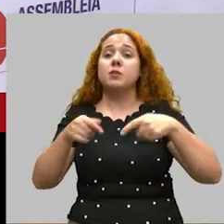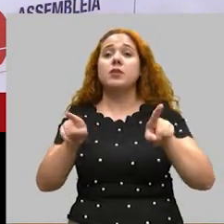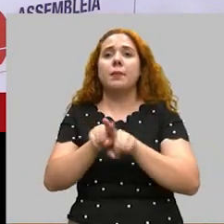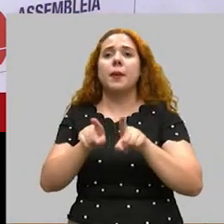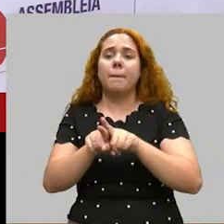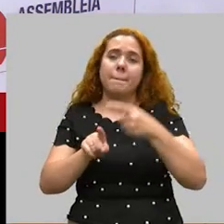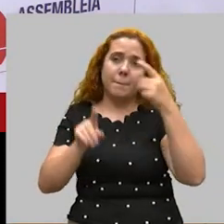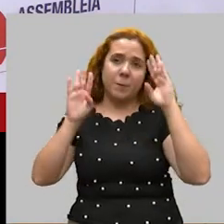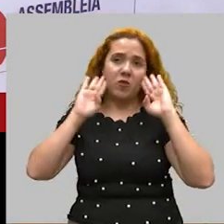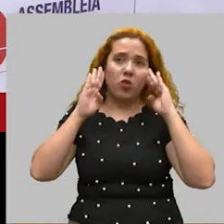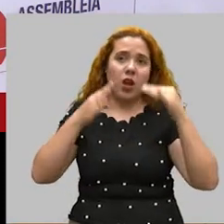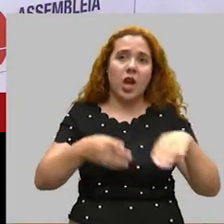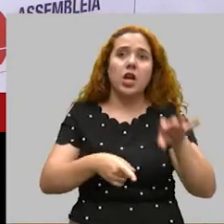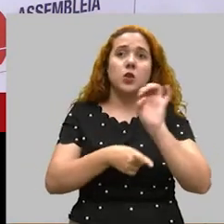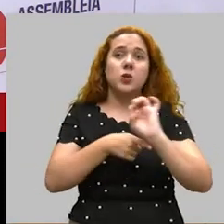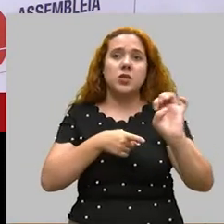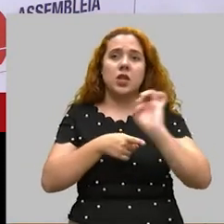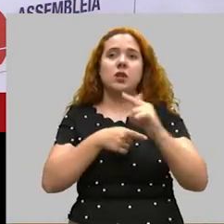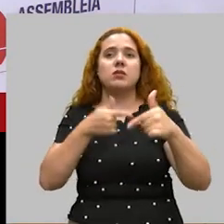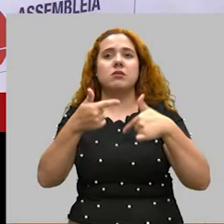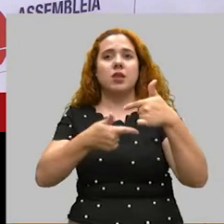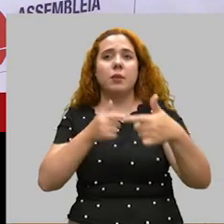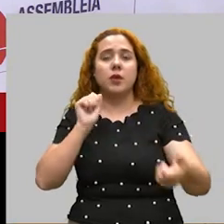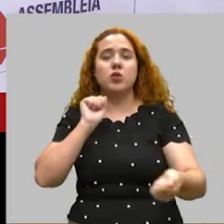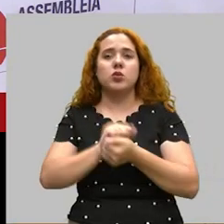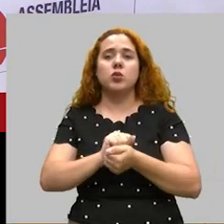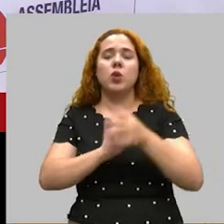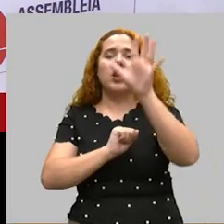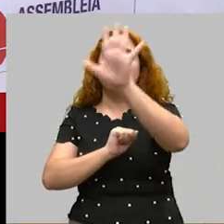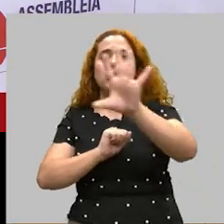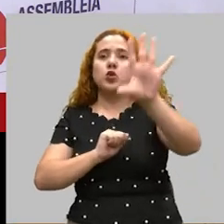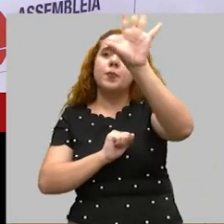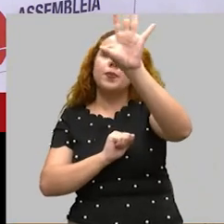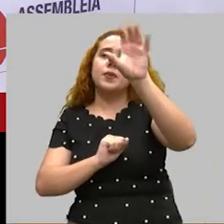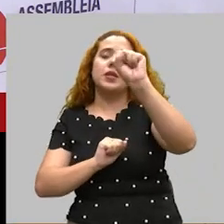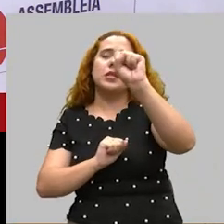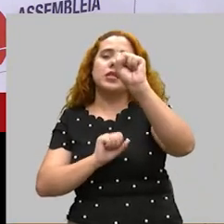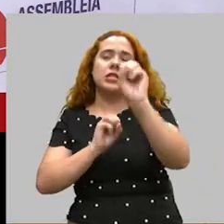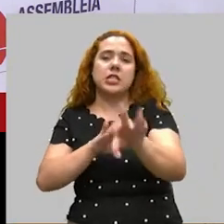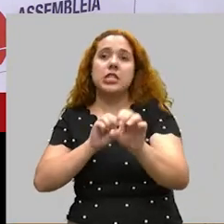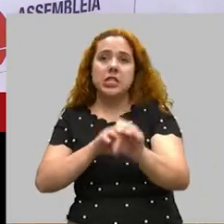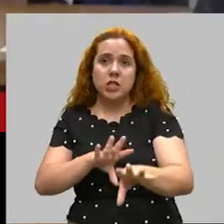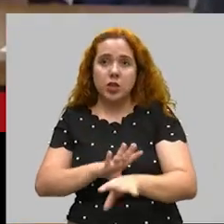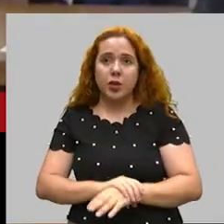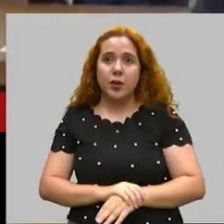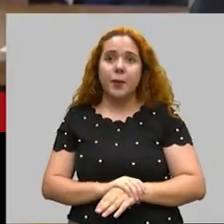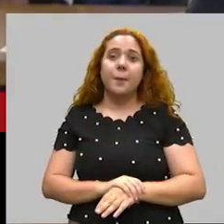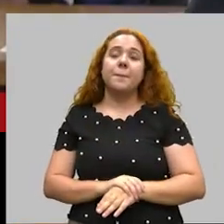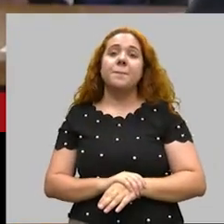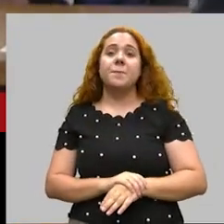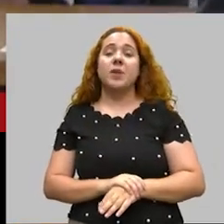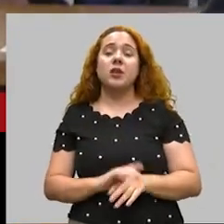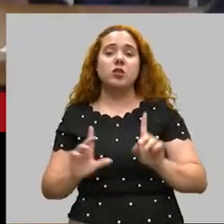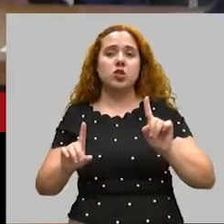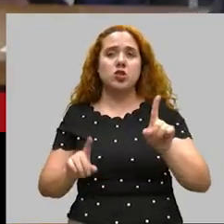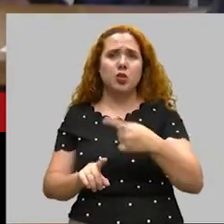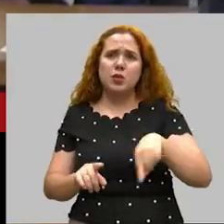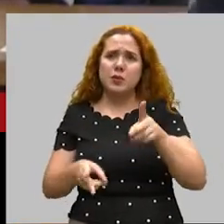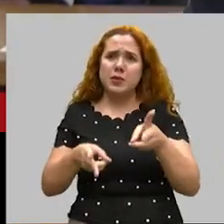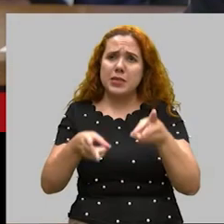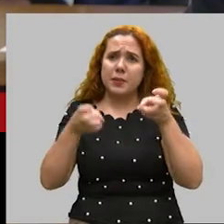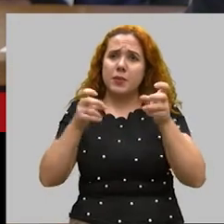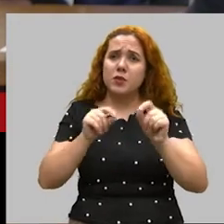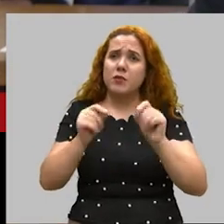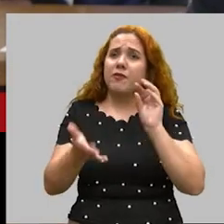Estadual em trabalhar junto com as superintendências regionais de ensino e também uma coisa que a gente observa é a falta de